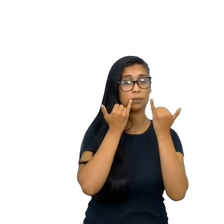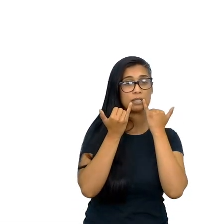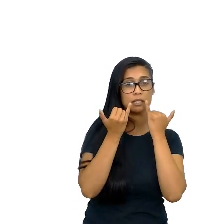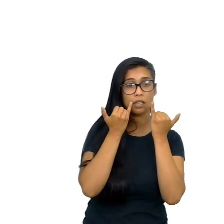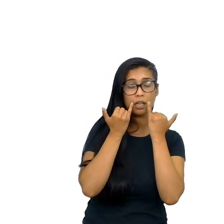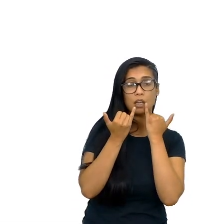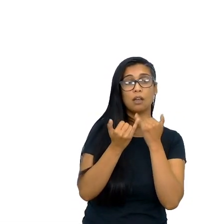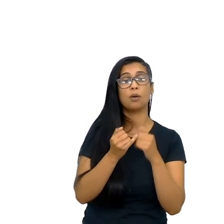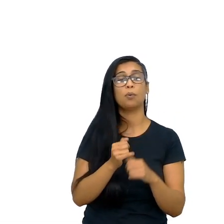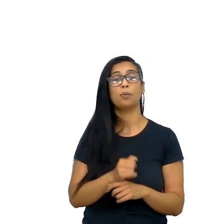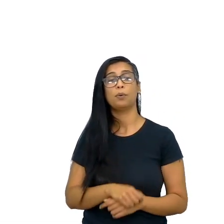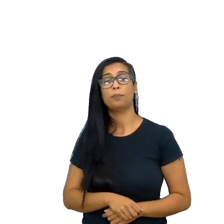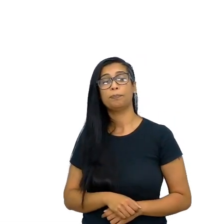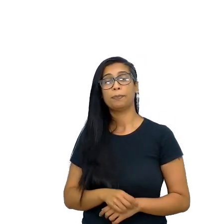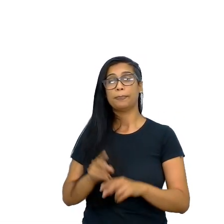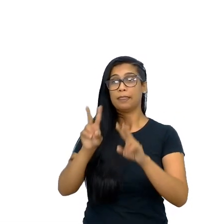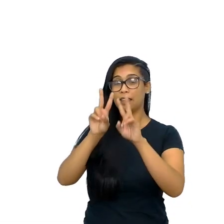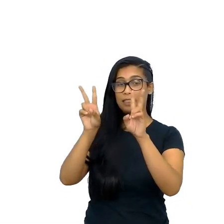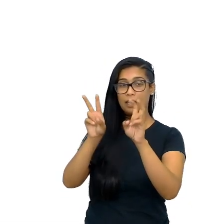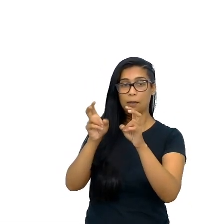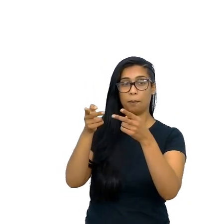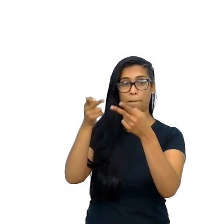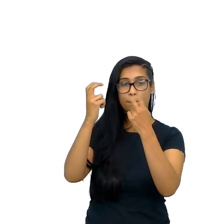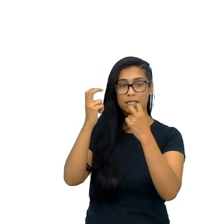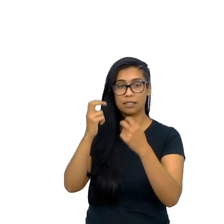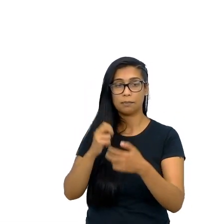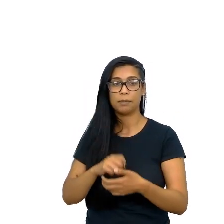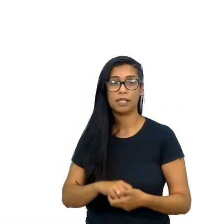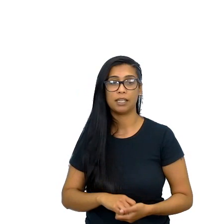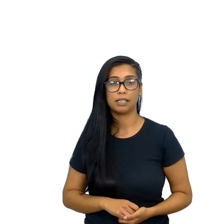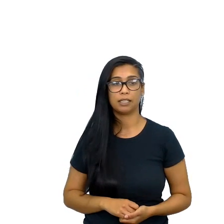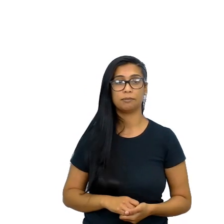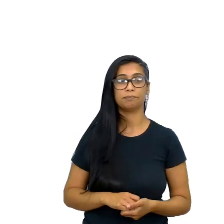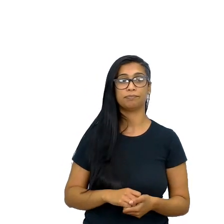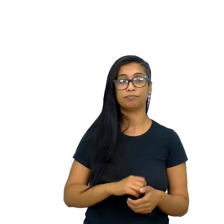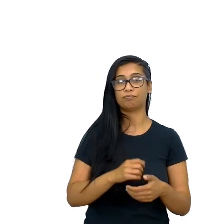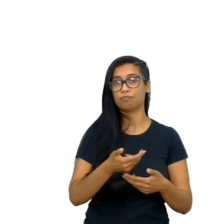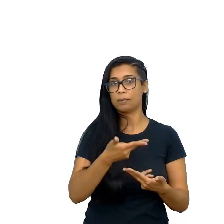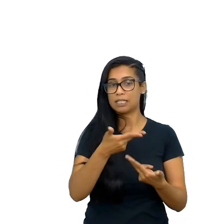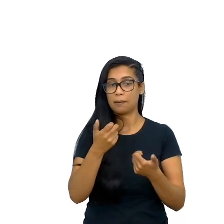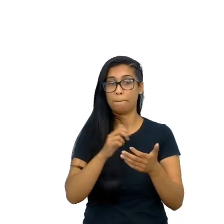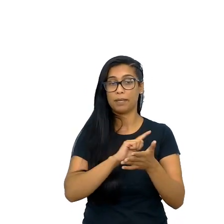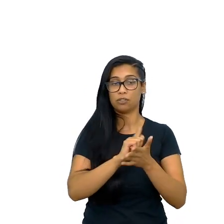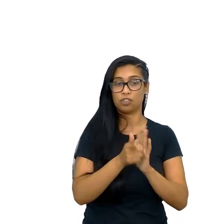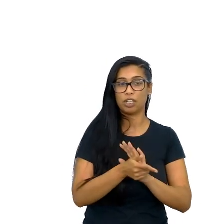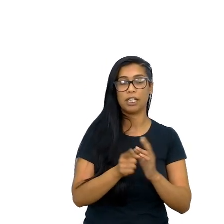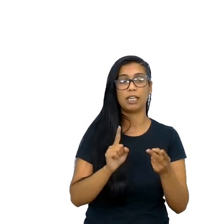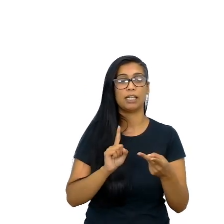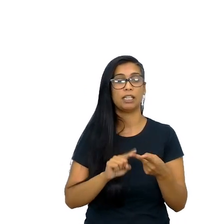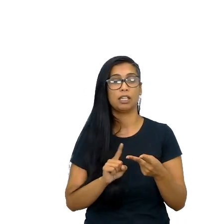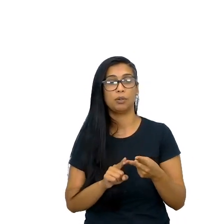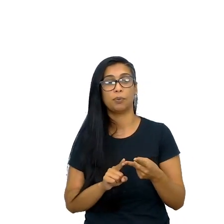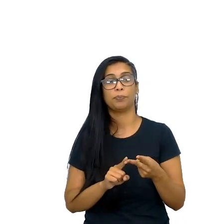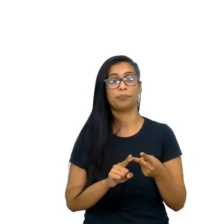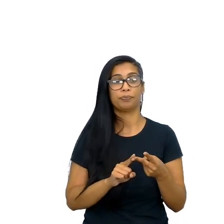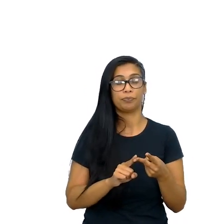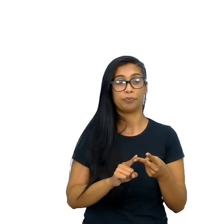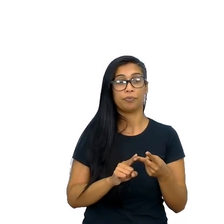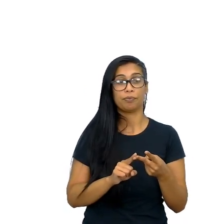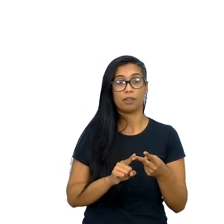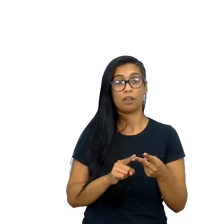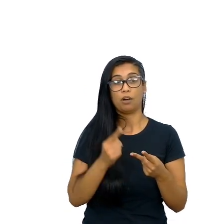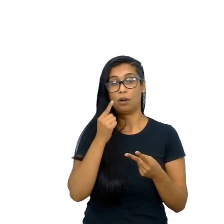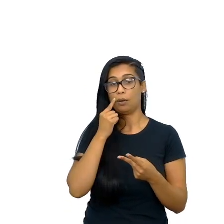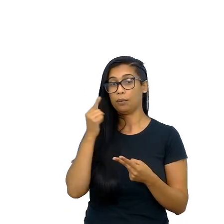destinatário. Quando nós pensamos em efeitos de sentido, nós temos que identificar os efeitos de sentido, analisar, reconhecer esses